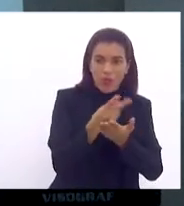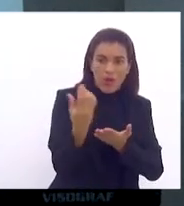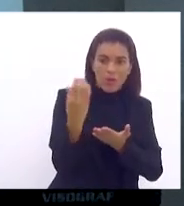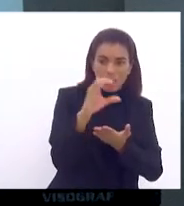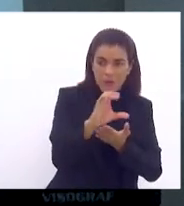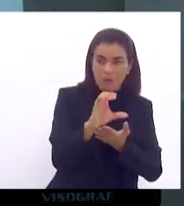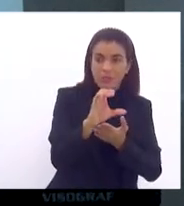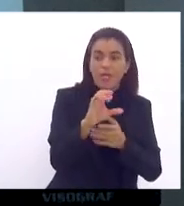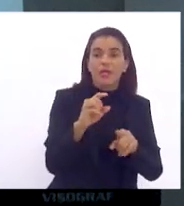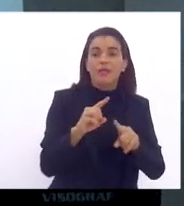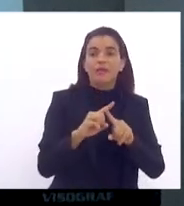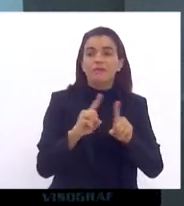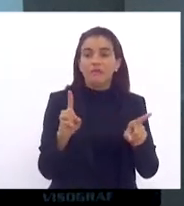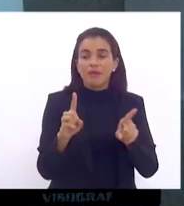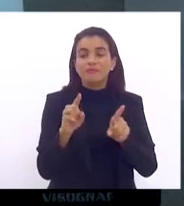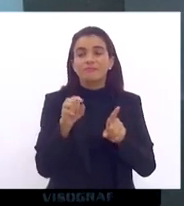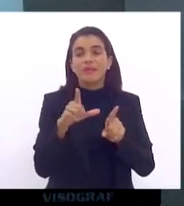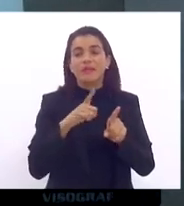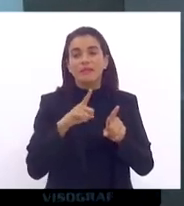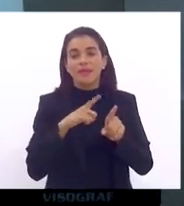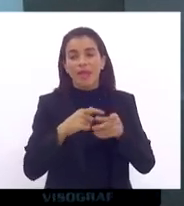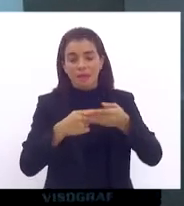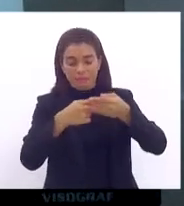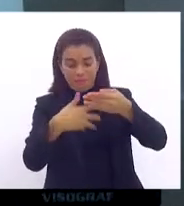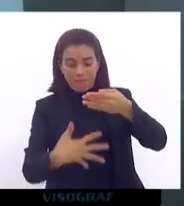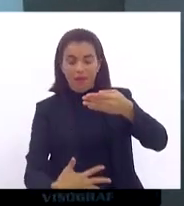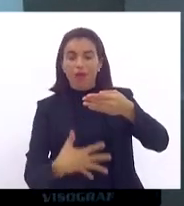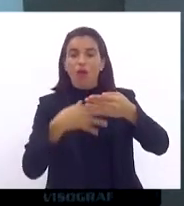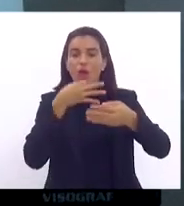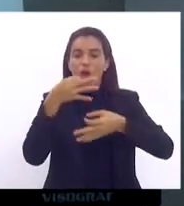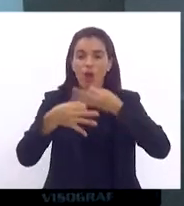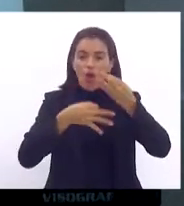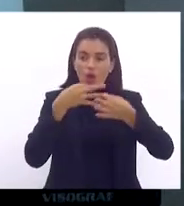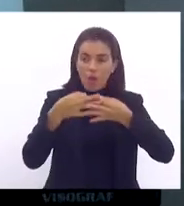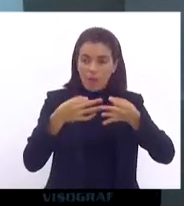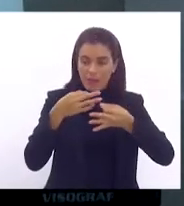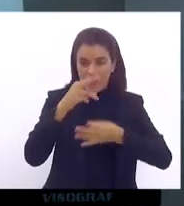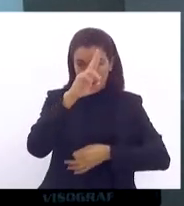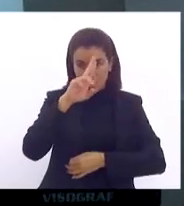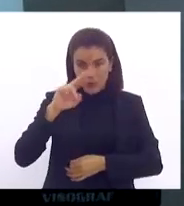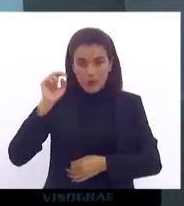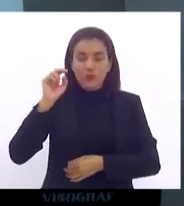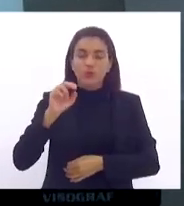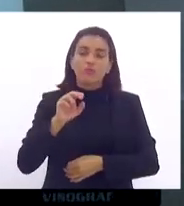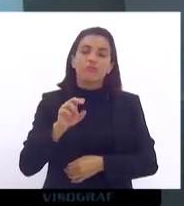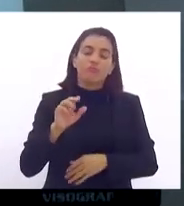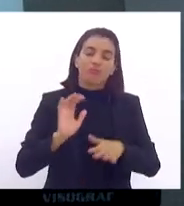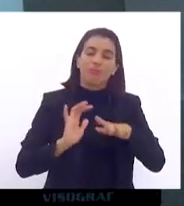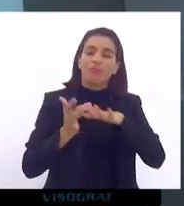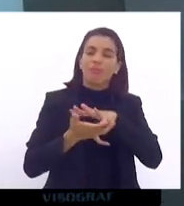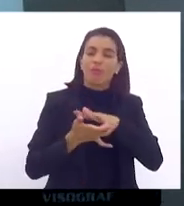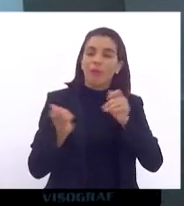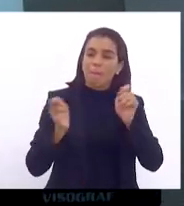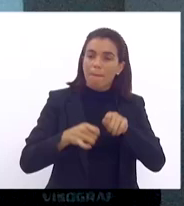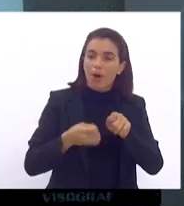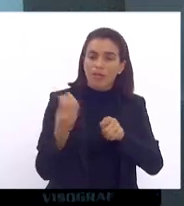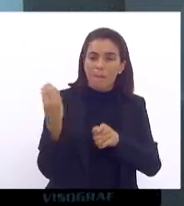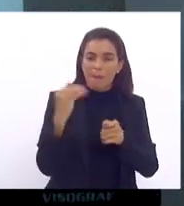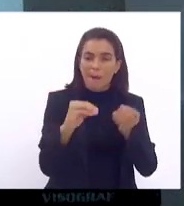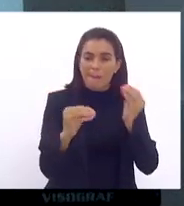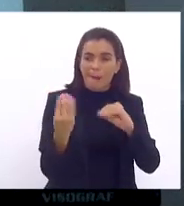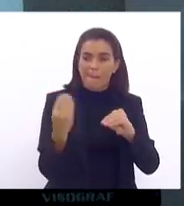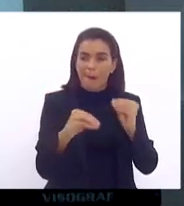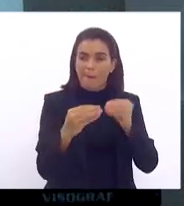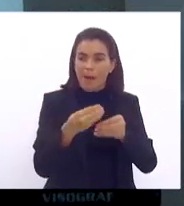seja e a postagem ela vai receber comentários dos próprios usuários da rede social que vão poder lançar eh